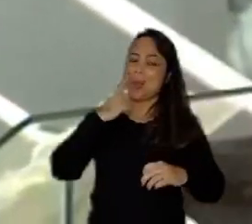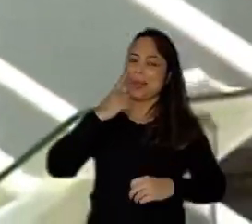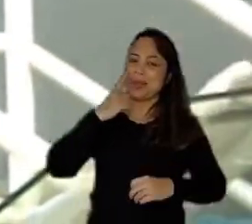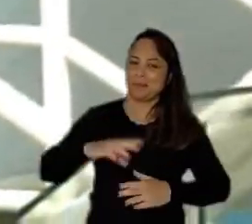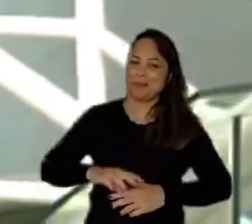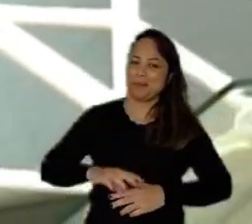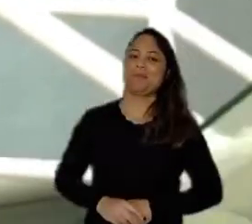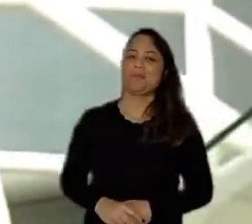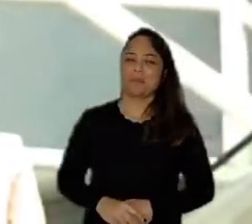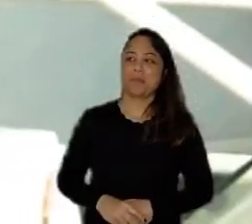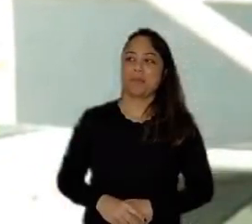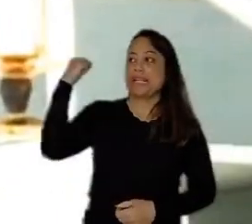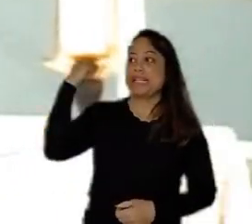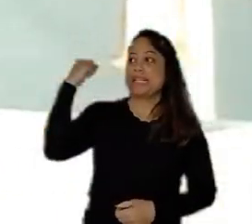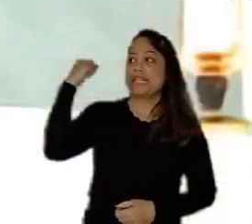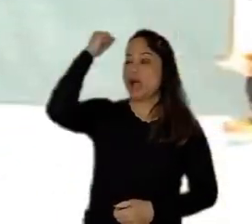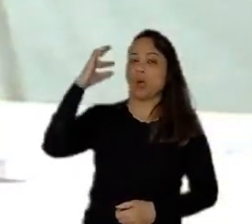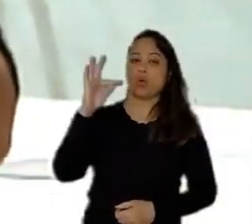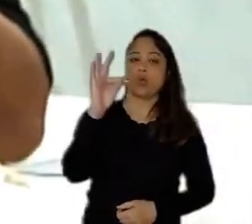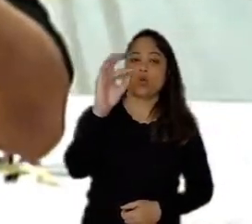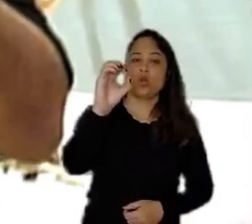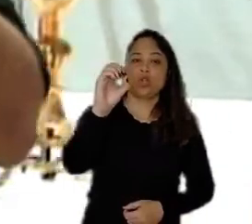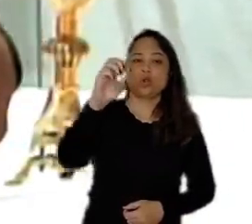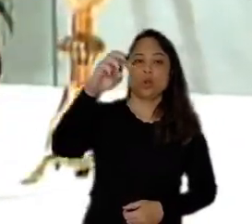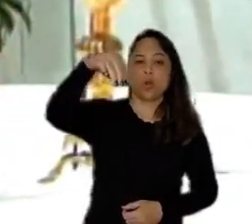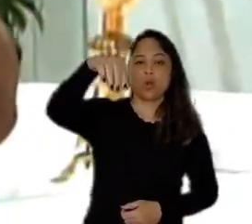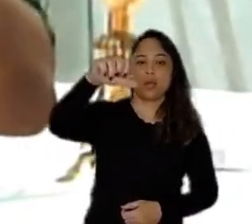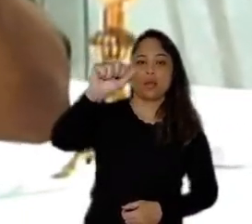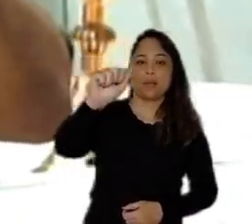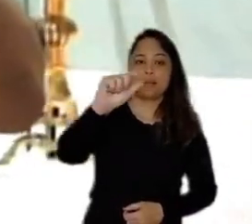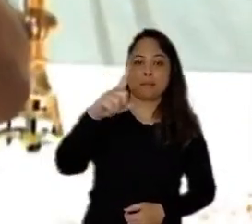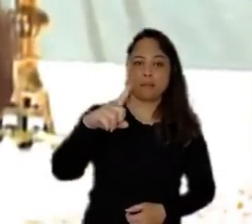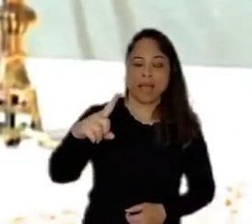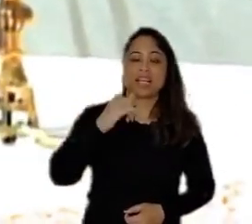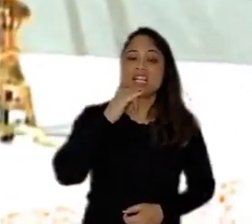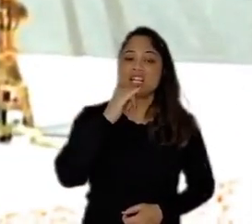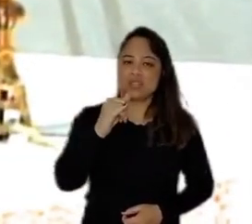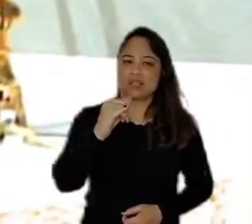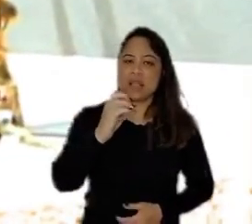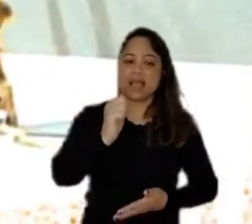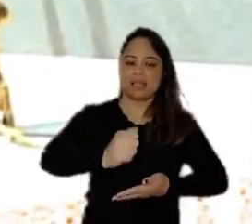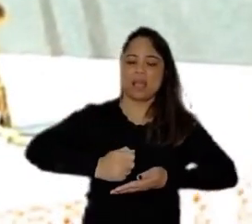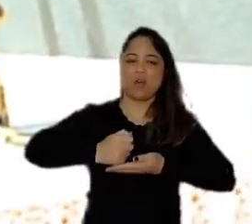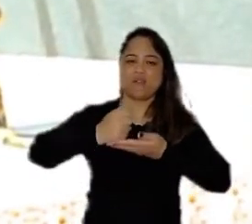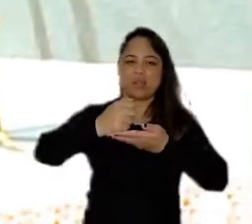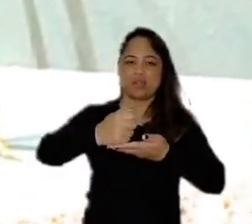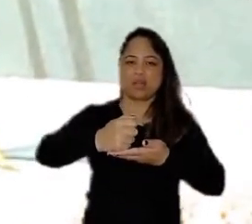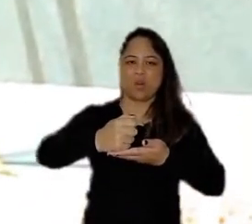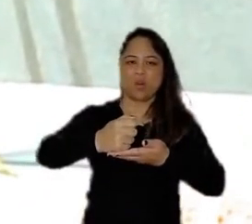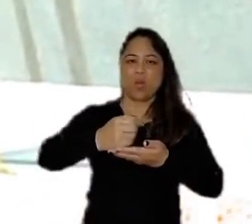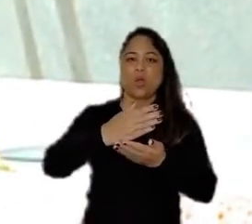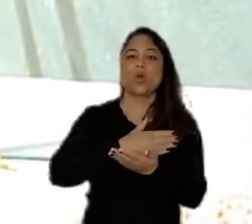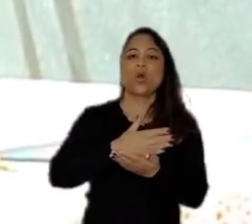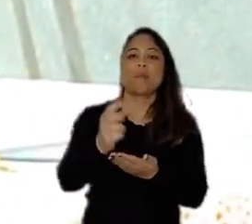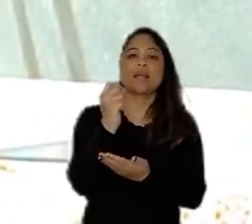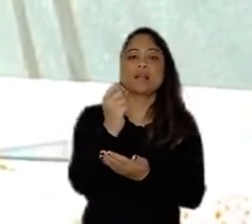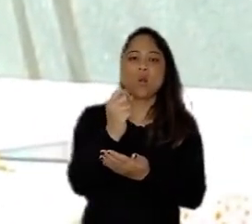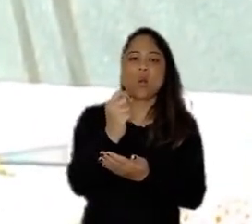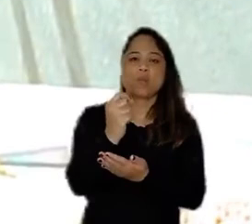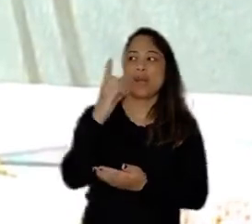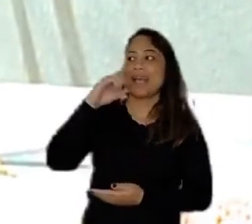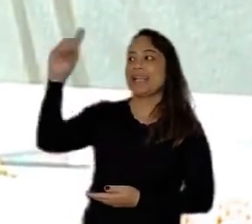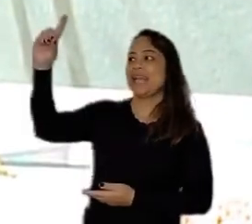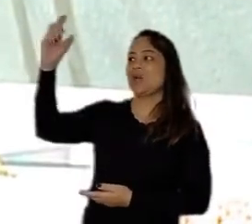Portanto, Santo Tomás de Aquino diz que a salvação começa com Deus e termina no homem.